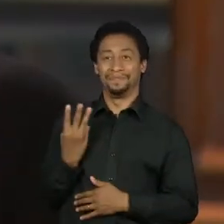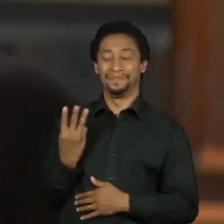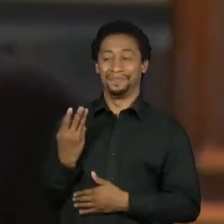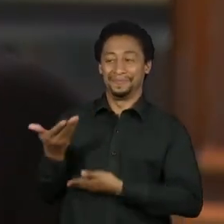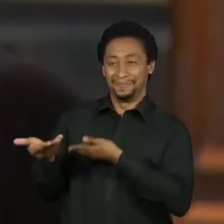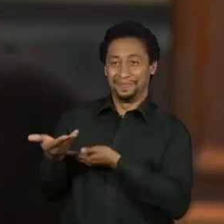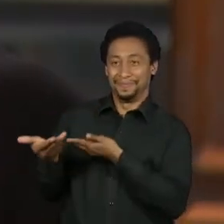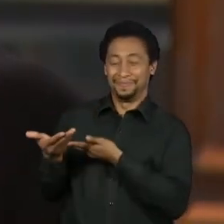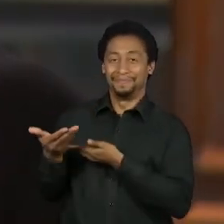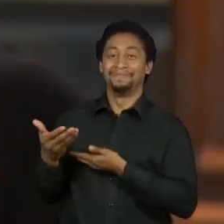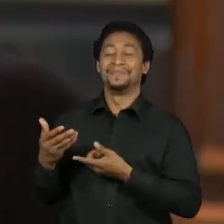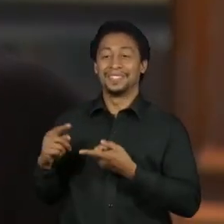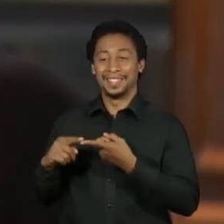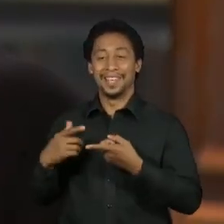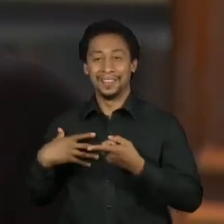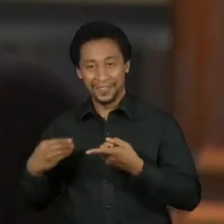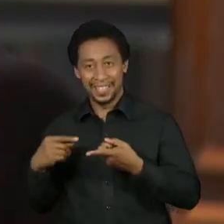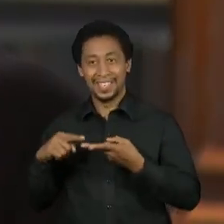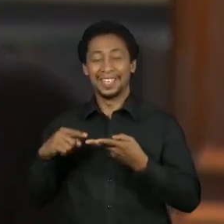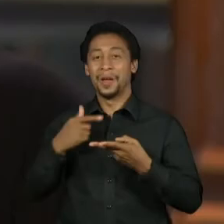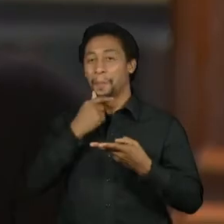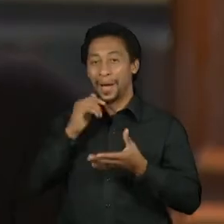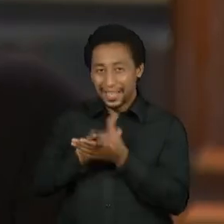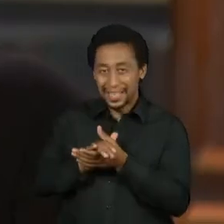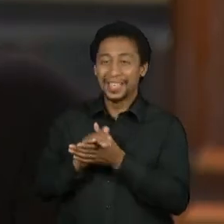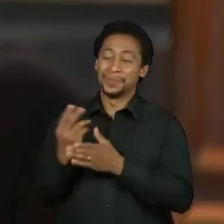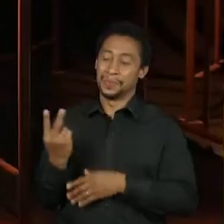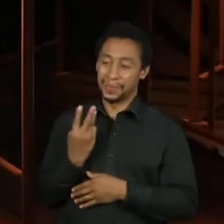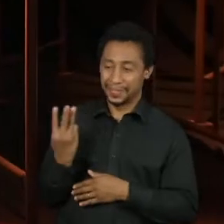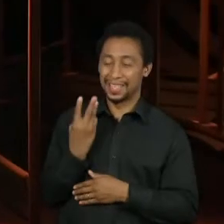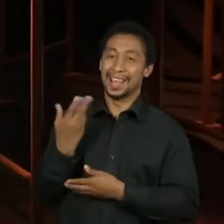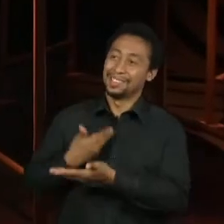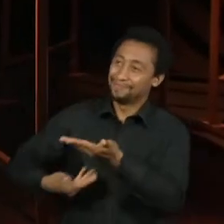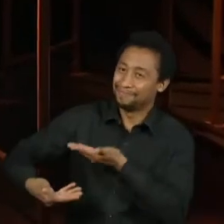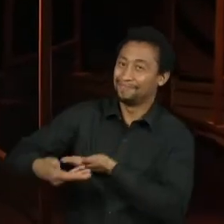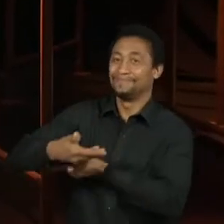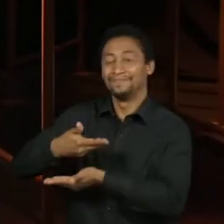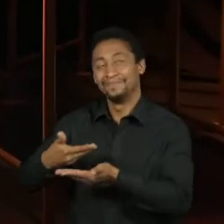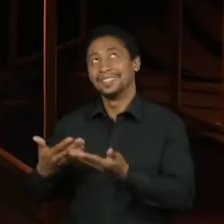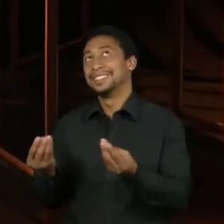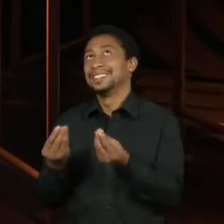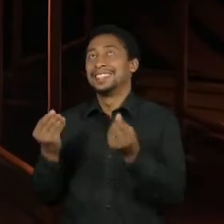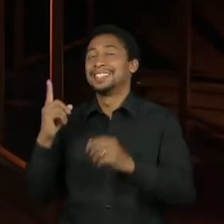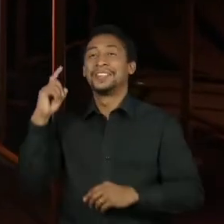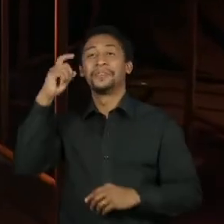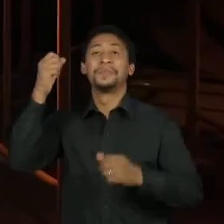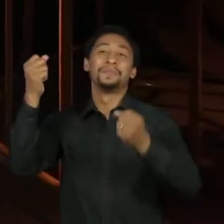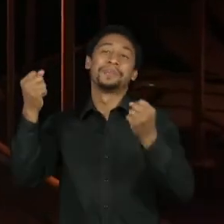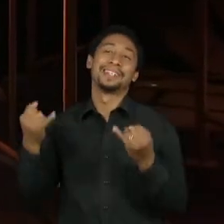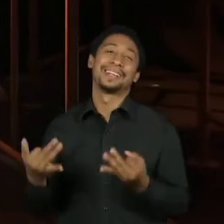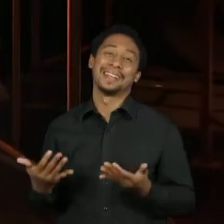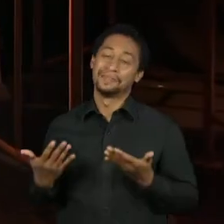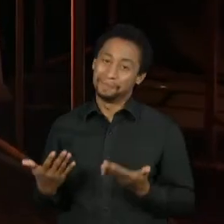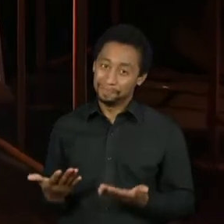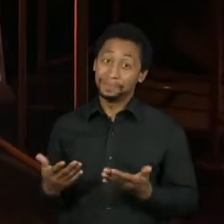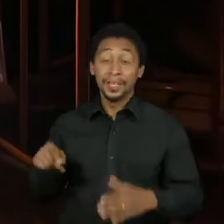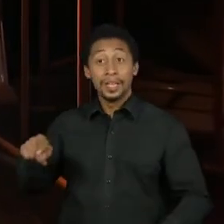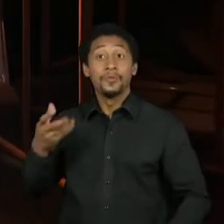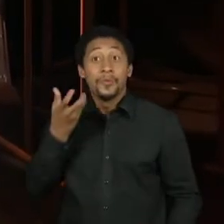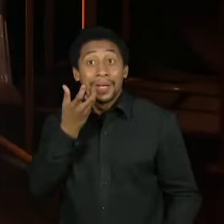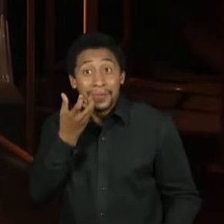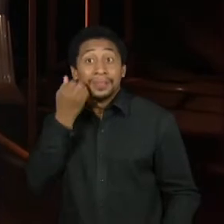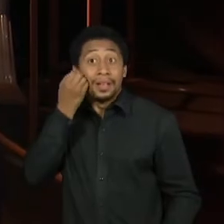passo Sérgio que é o estágio falava muito para trás e também como ela foi adotada